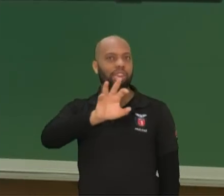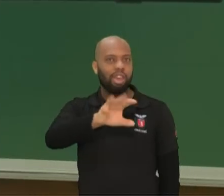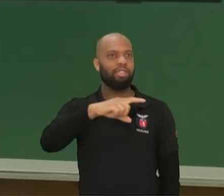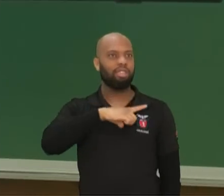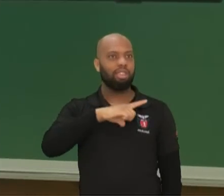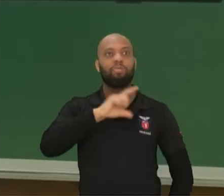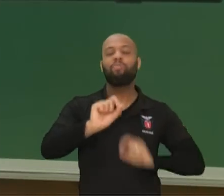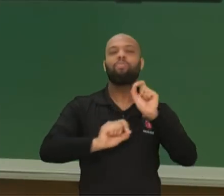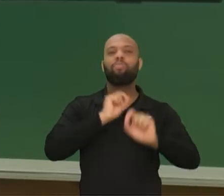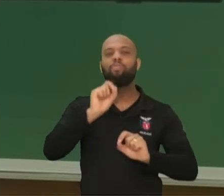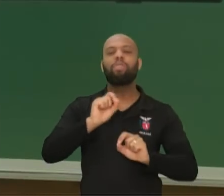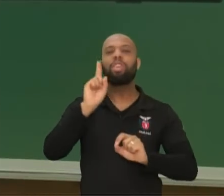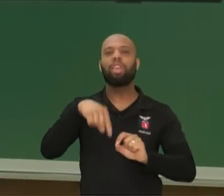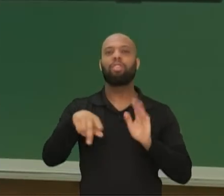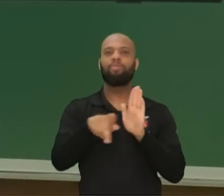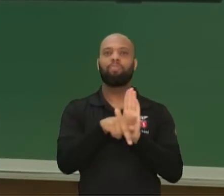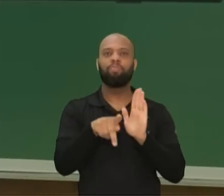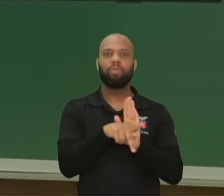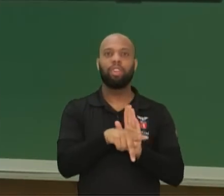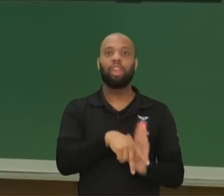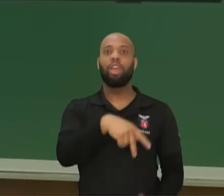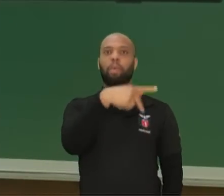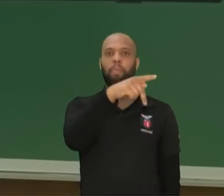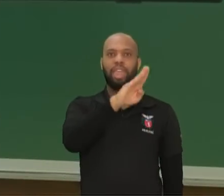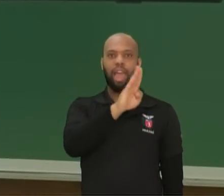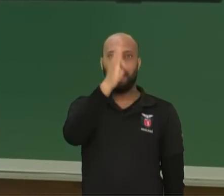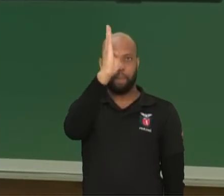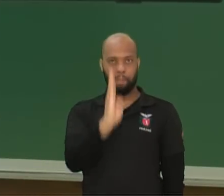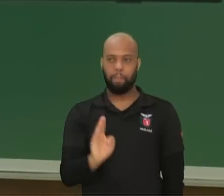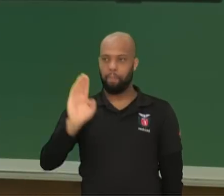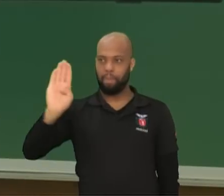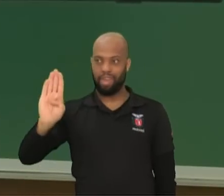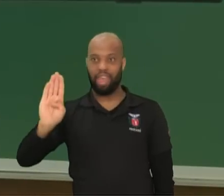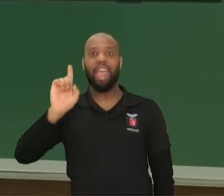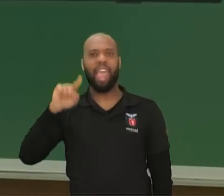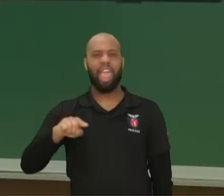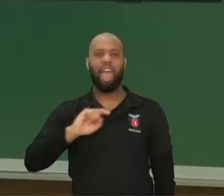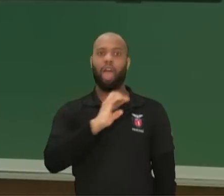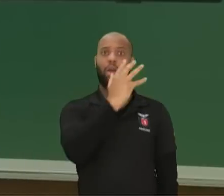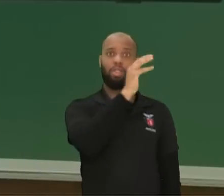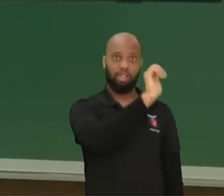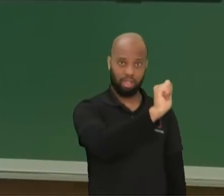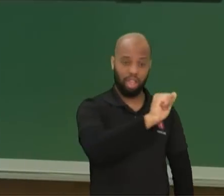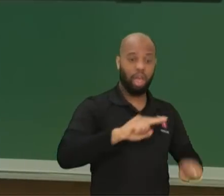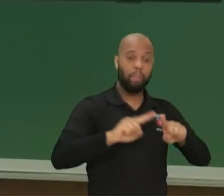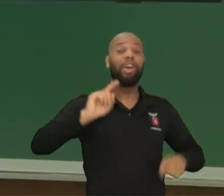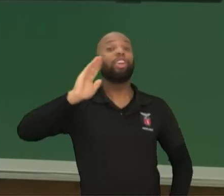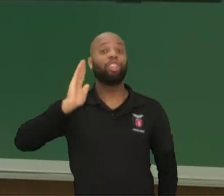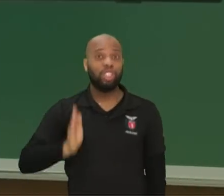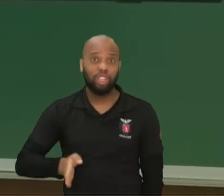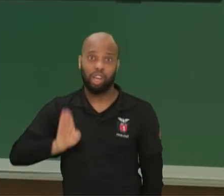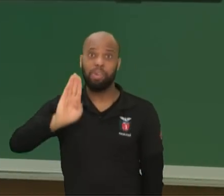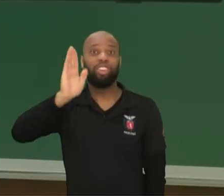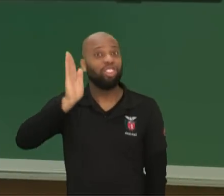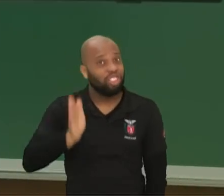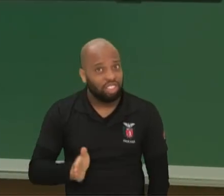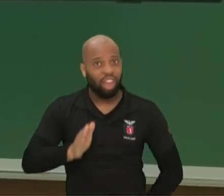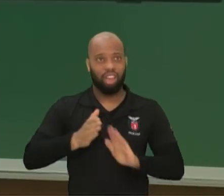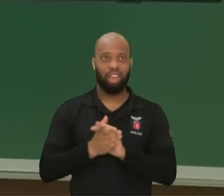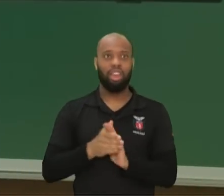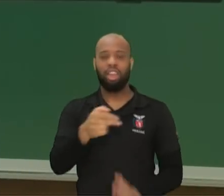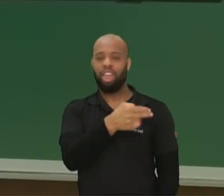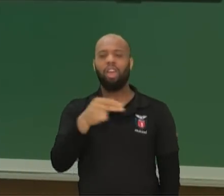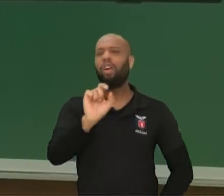que é a fórmula da probabilidade condicional, que é a probabilidade de ocorrer A, dado que ocorreu B, certo? É